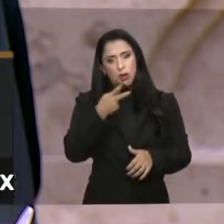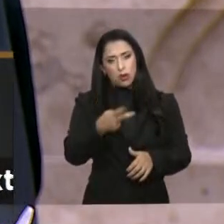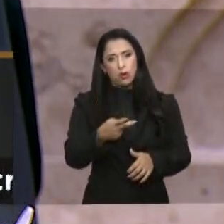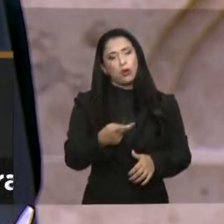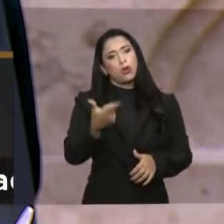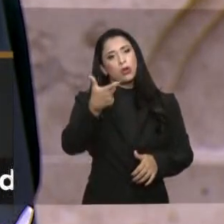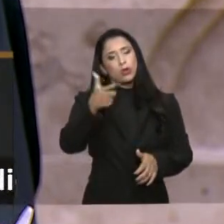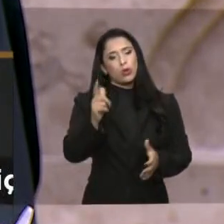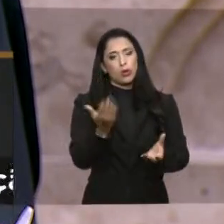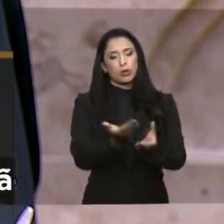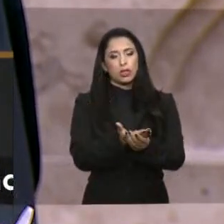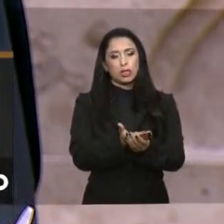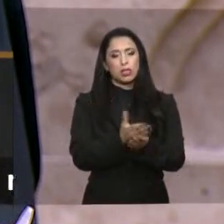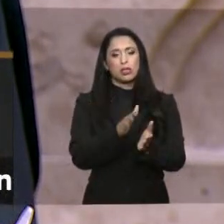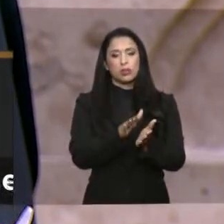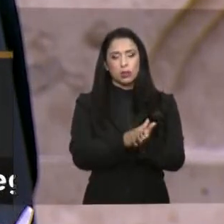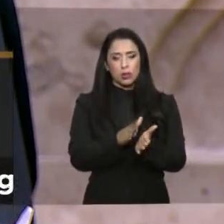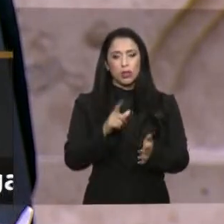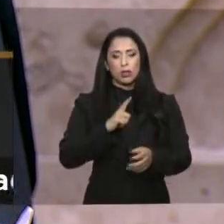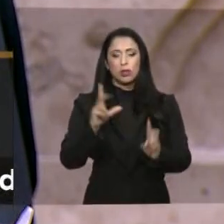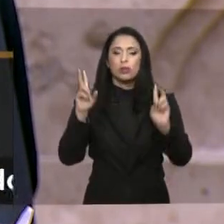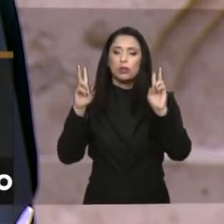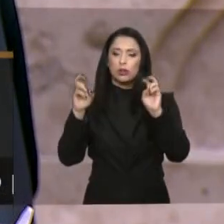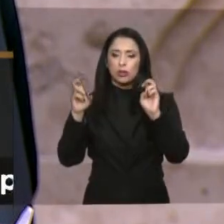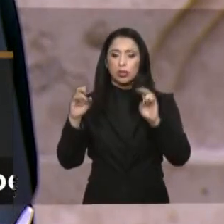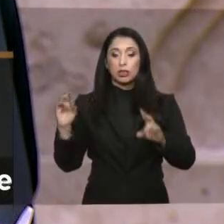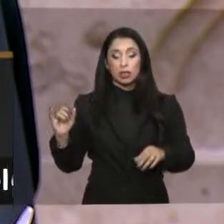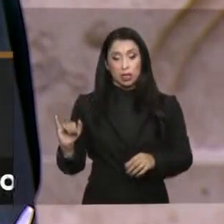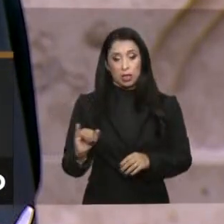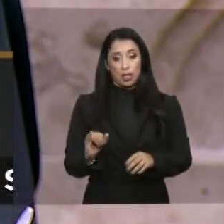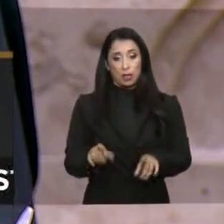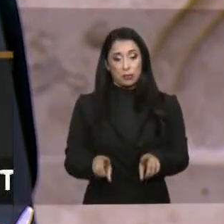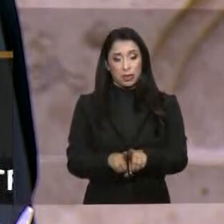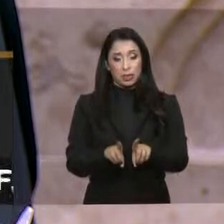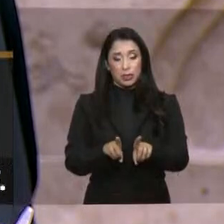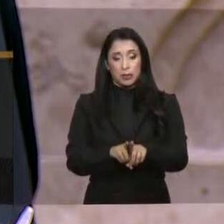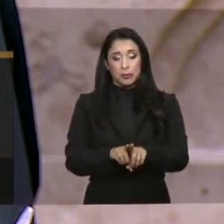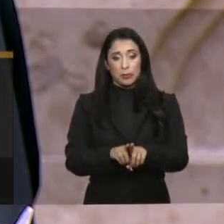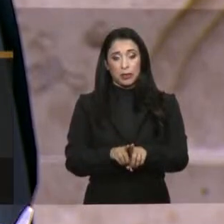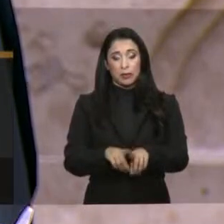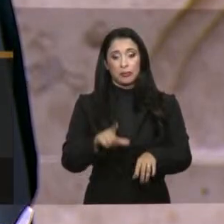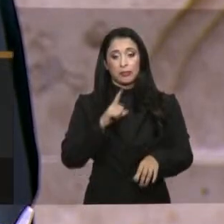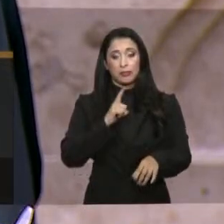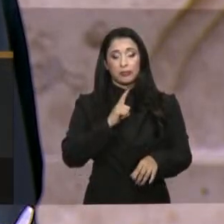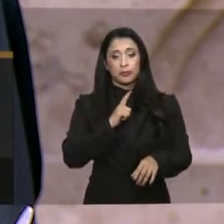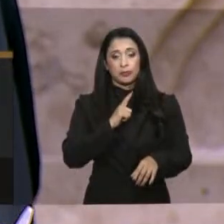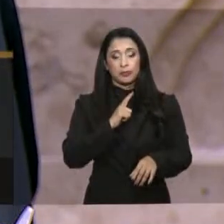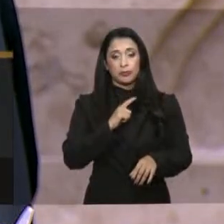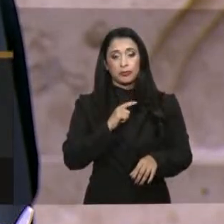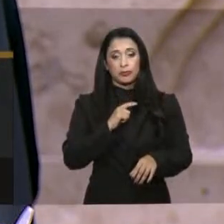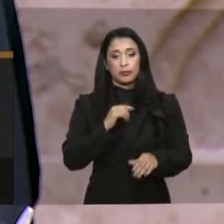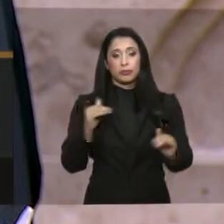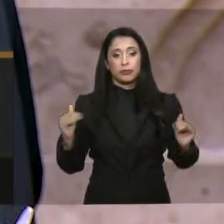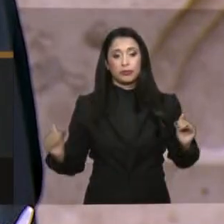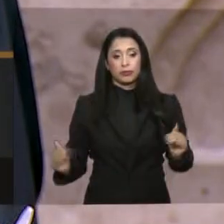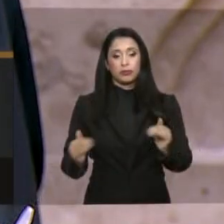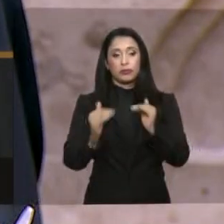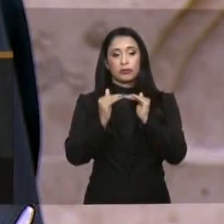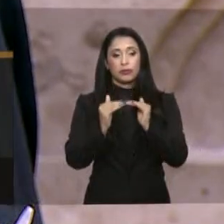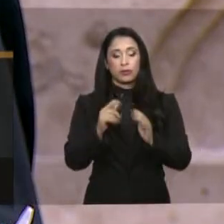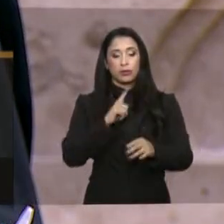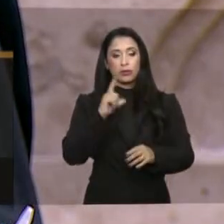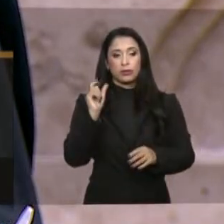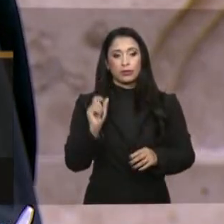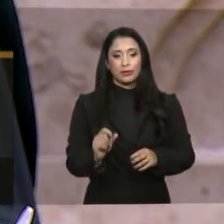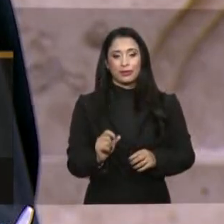em curso, pertinentes à questão de fundo que versa os empates